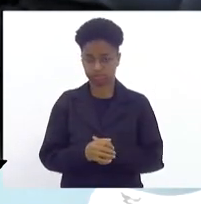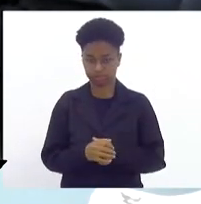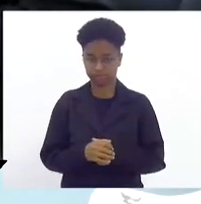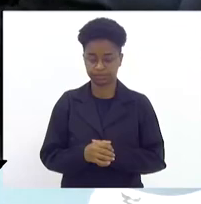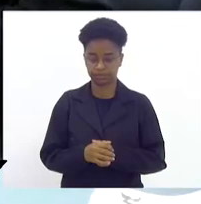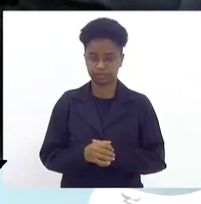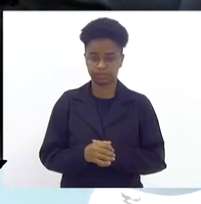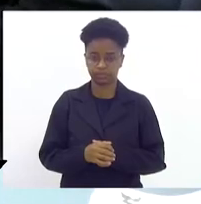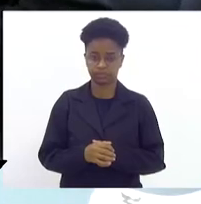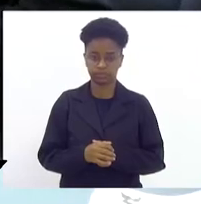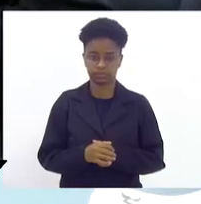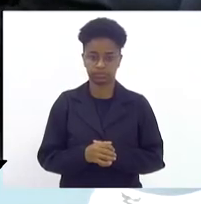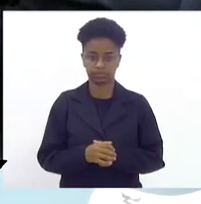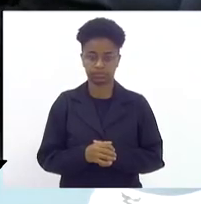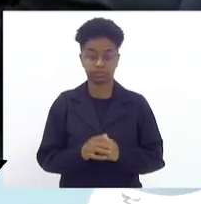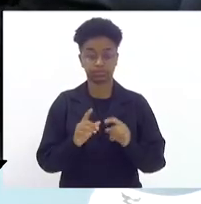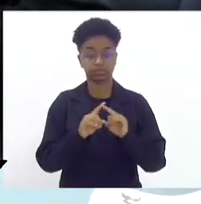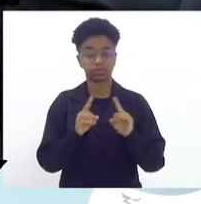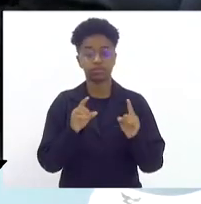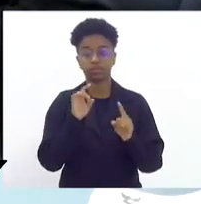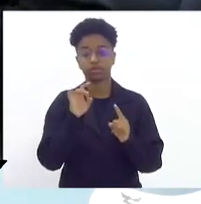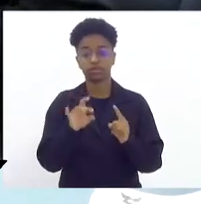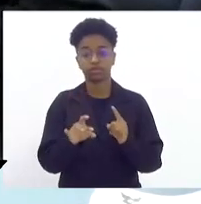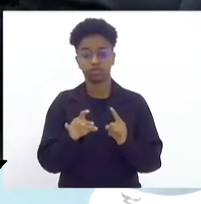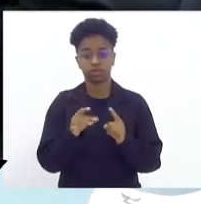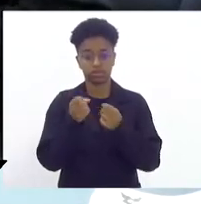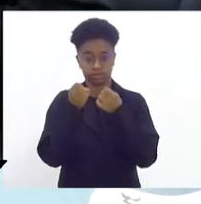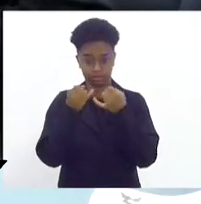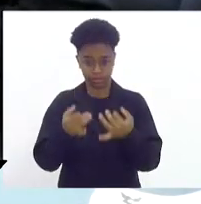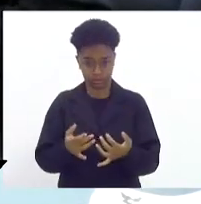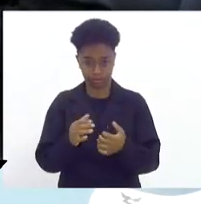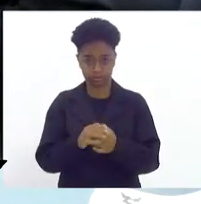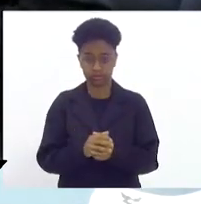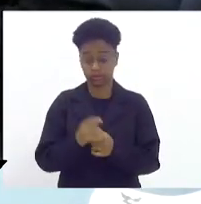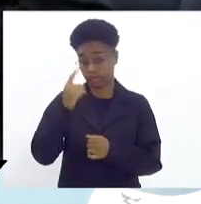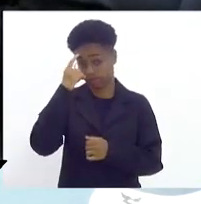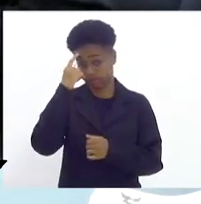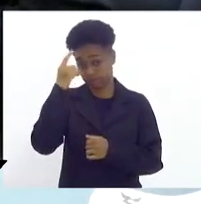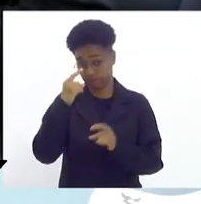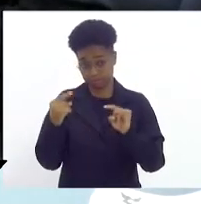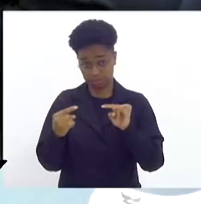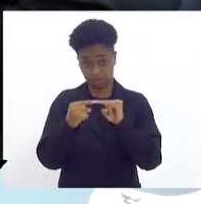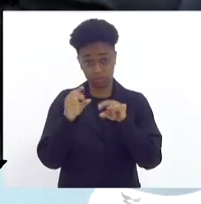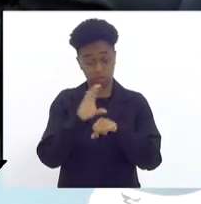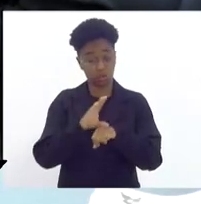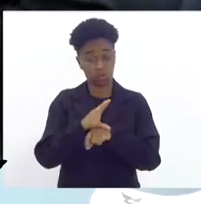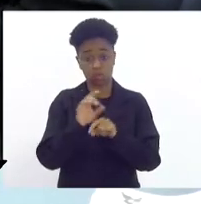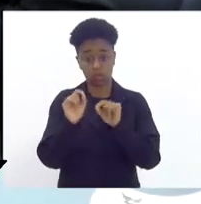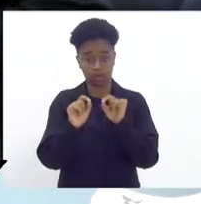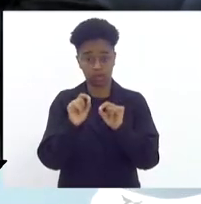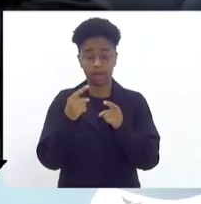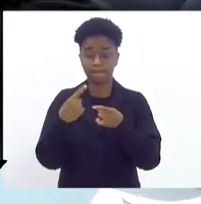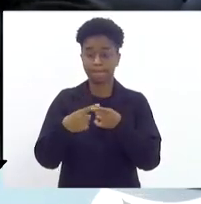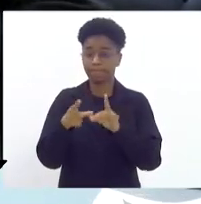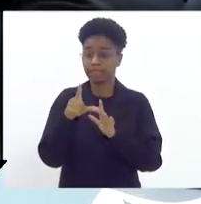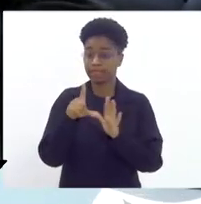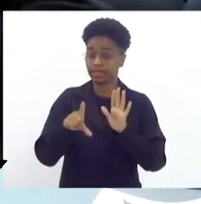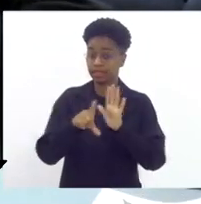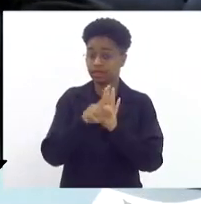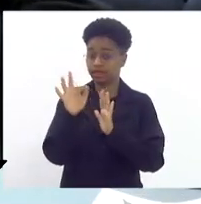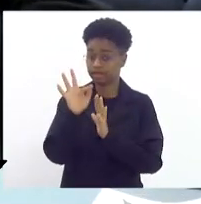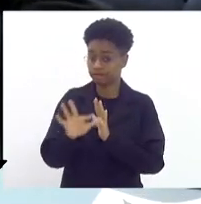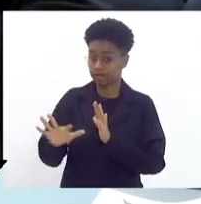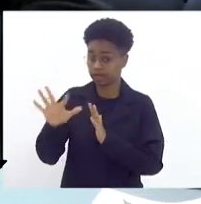CCJ. Mas só para concluir, a ideia de ser pela constitucionalidade é que a Lei Federal